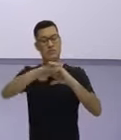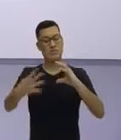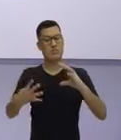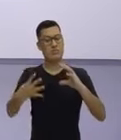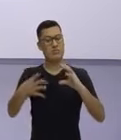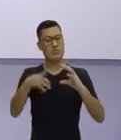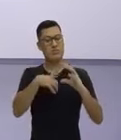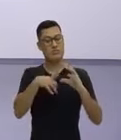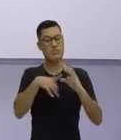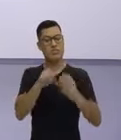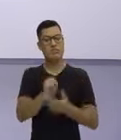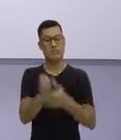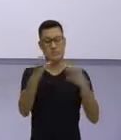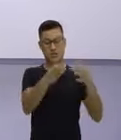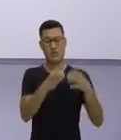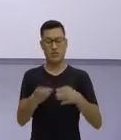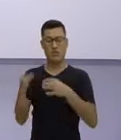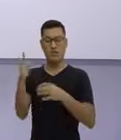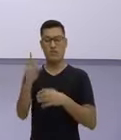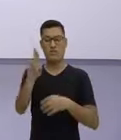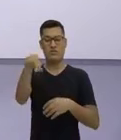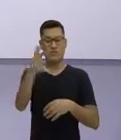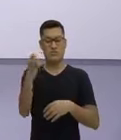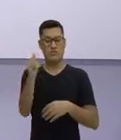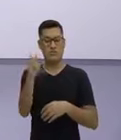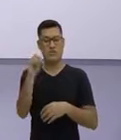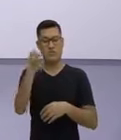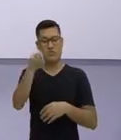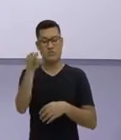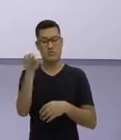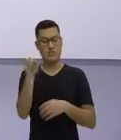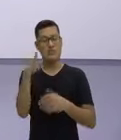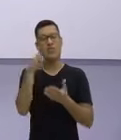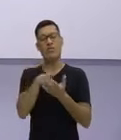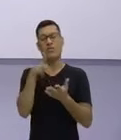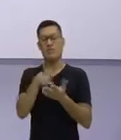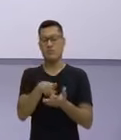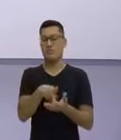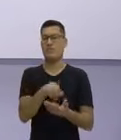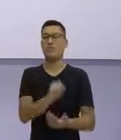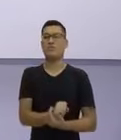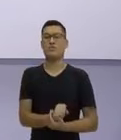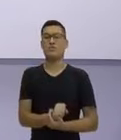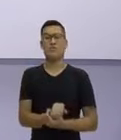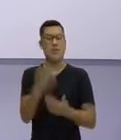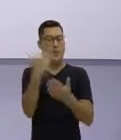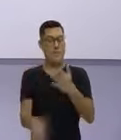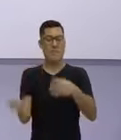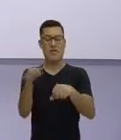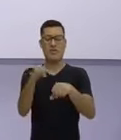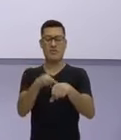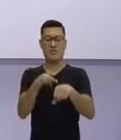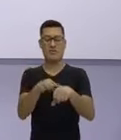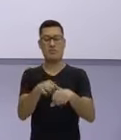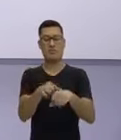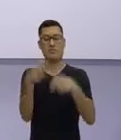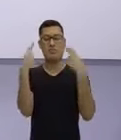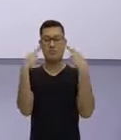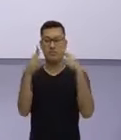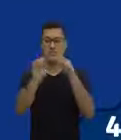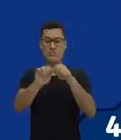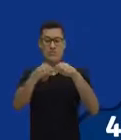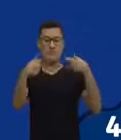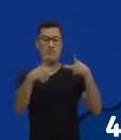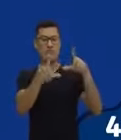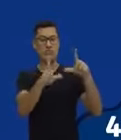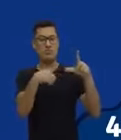Aí cada função vai ter sua própria característica. Não é verdade. Isso? Então, tá, okay. Sem perder muito tempo, vamos dar uma olhada aqui na cartela para ver qual é o tipo de